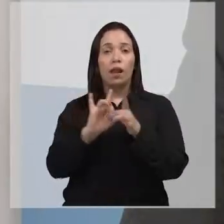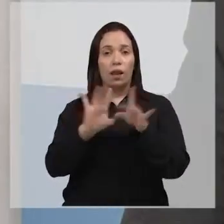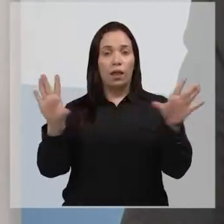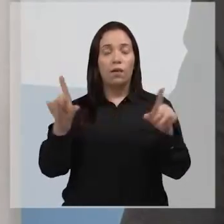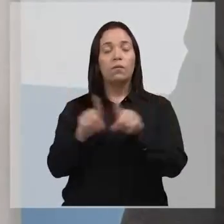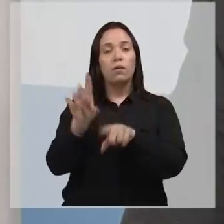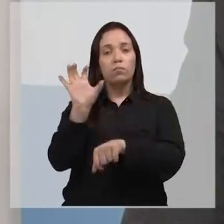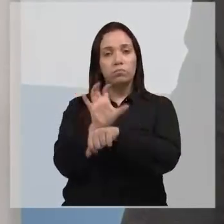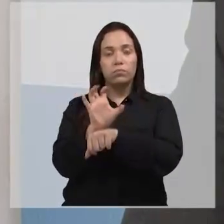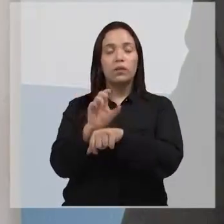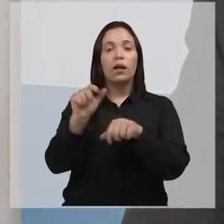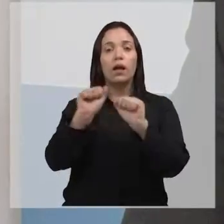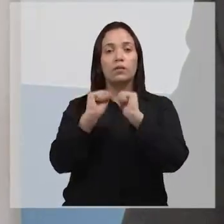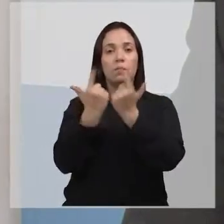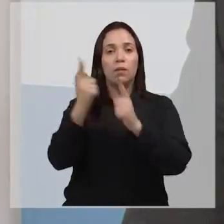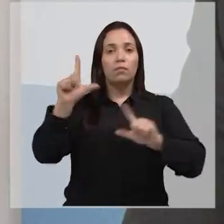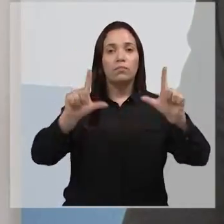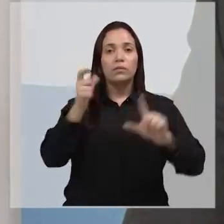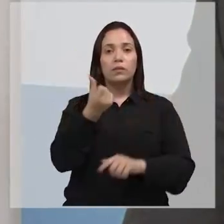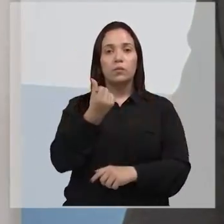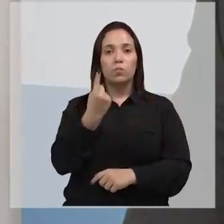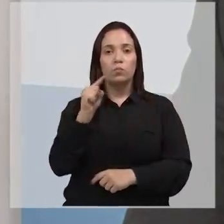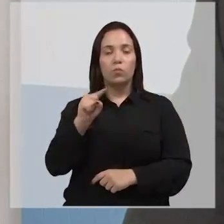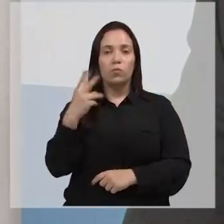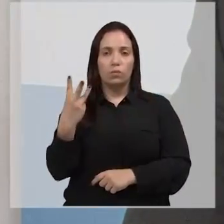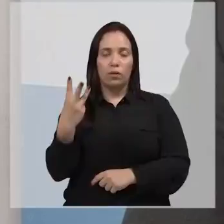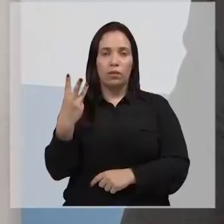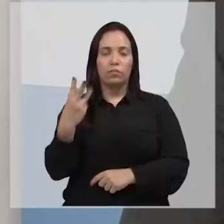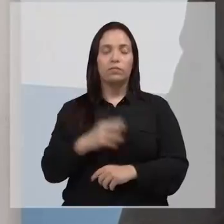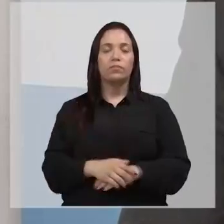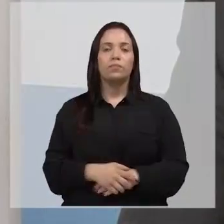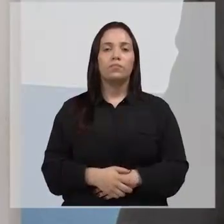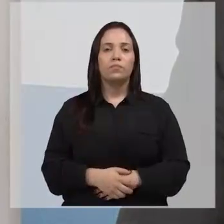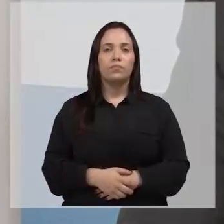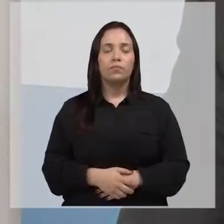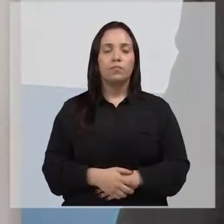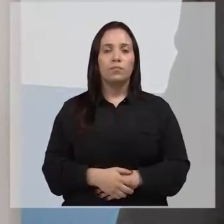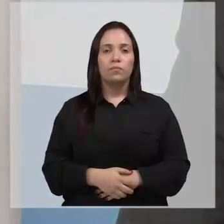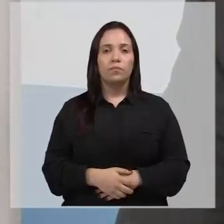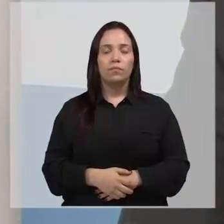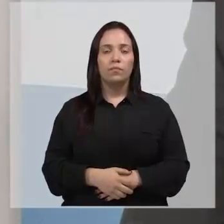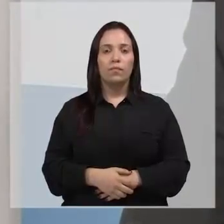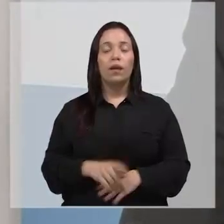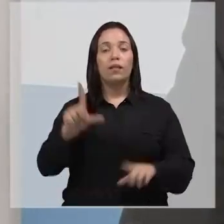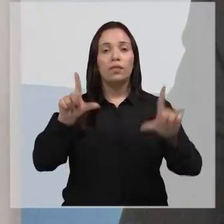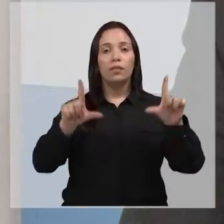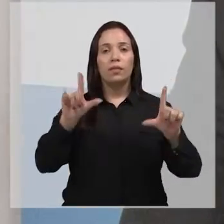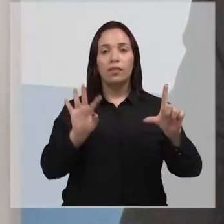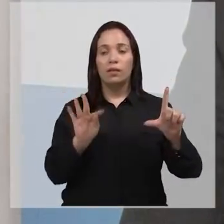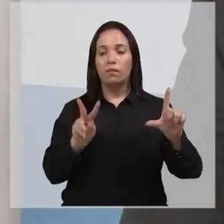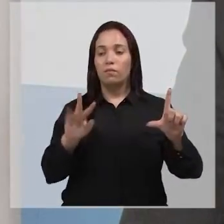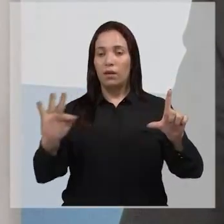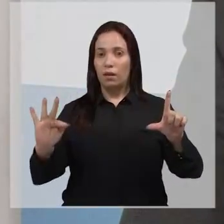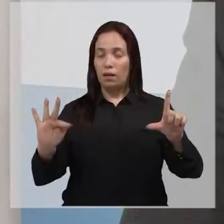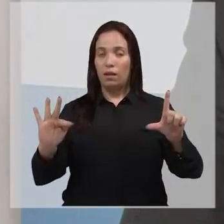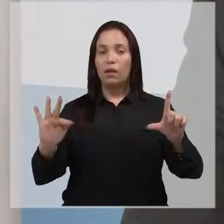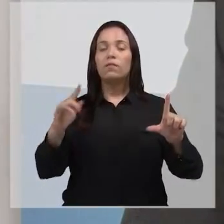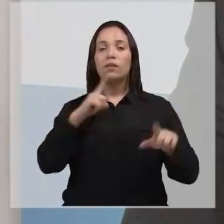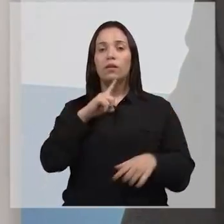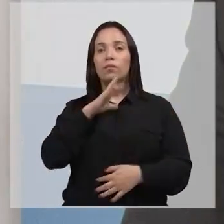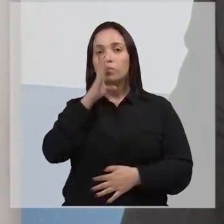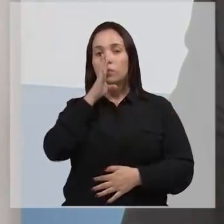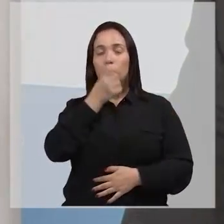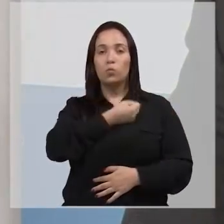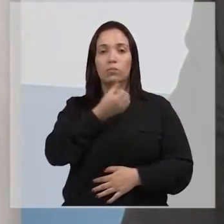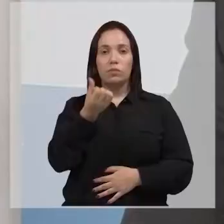e na sua TV Assembleia, canal 61.3, também aberto digital. A sua TV Fortaleza você assiste também no canal